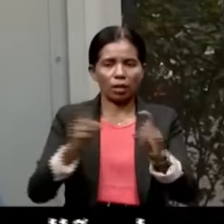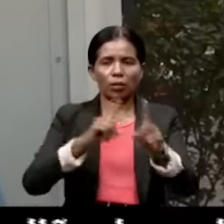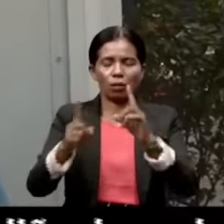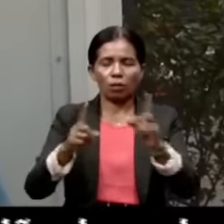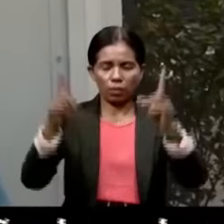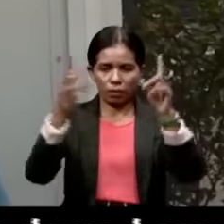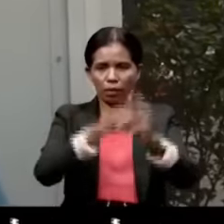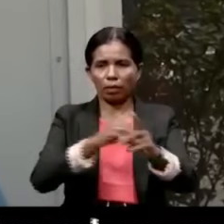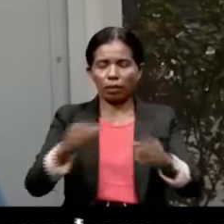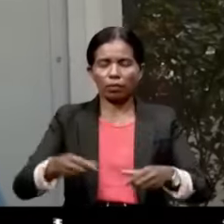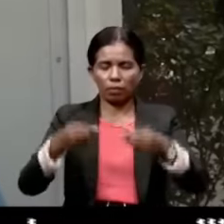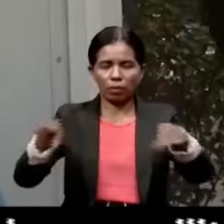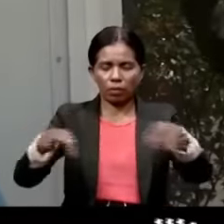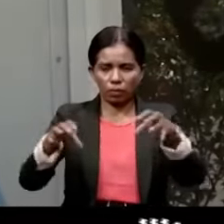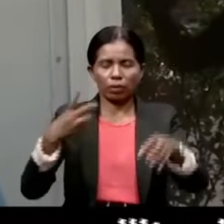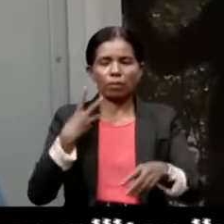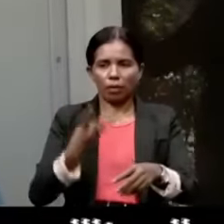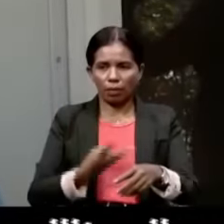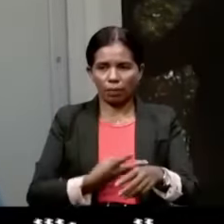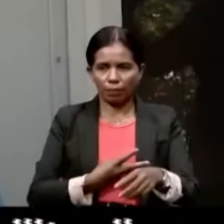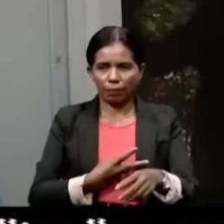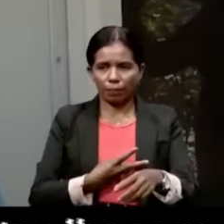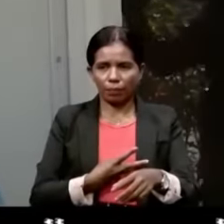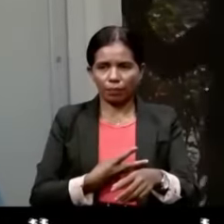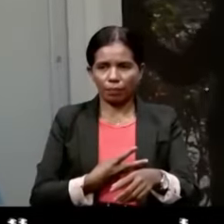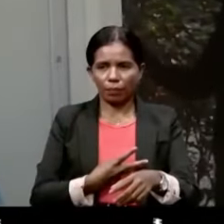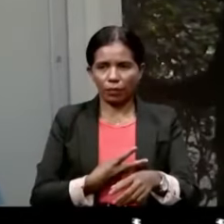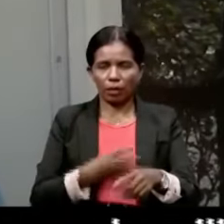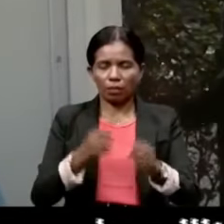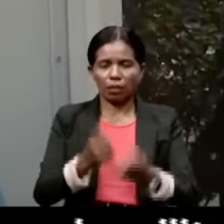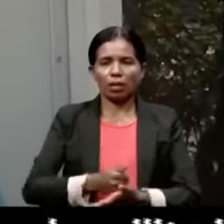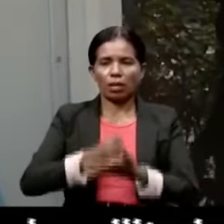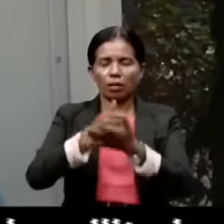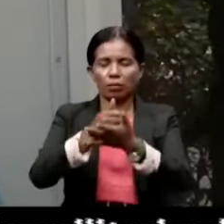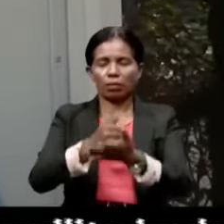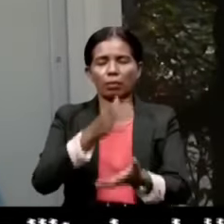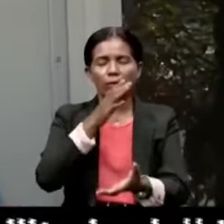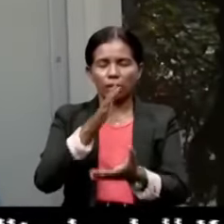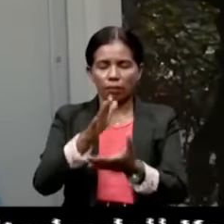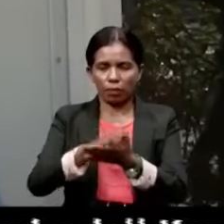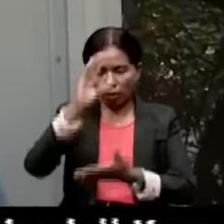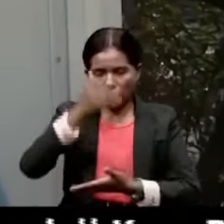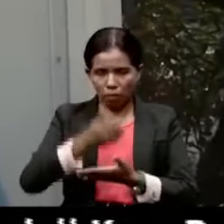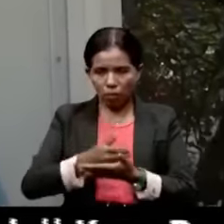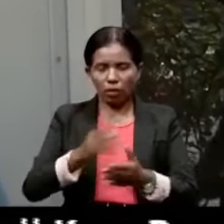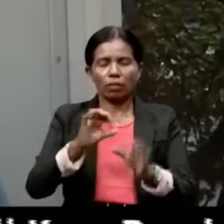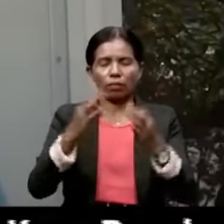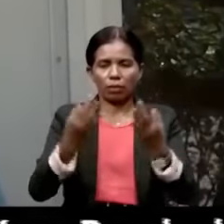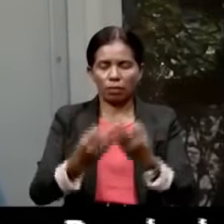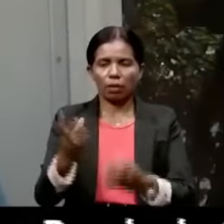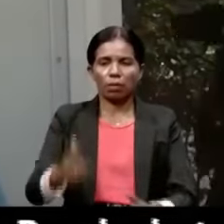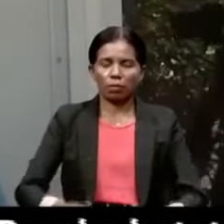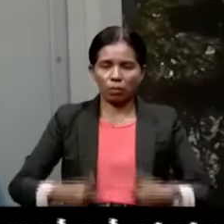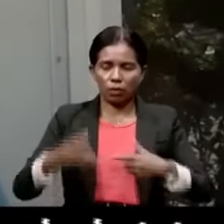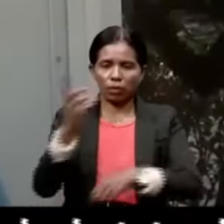san fosa servicio rumo me ami para san ami ho di sustenta ami fe an ba familia ba morish lorong kala ni mas